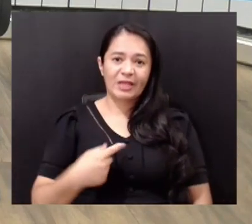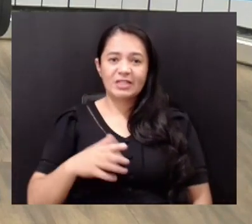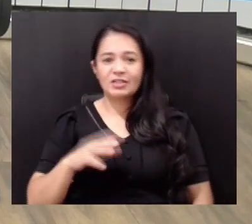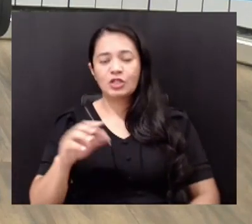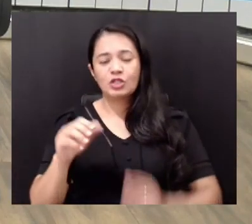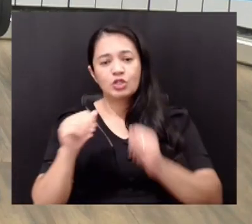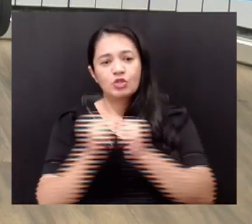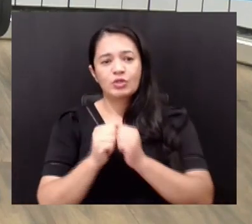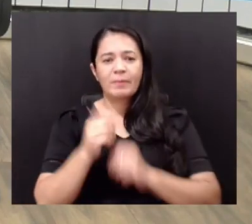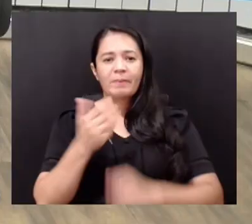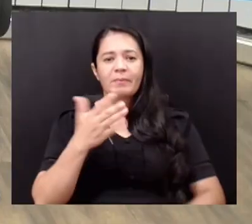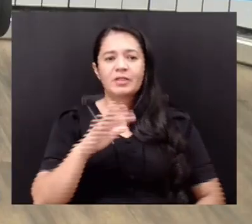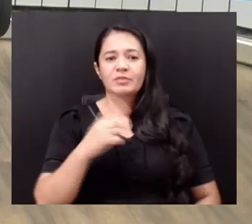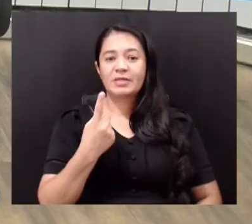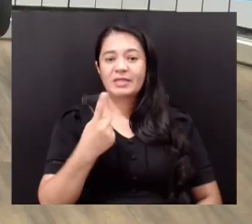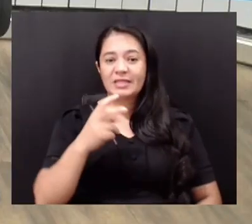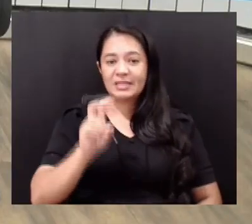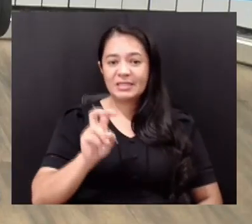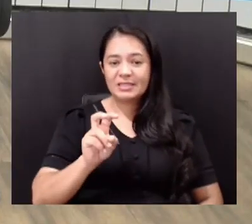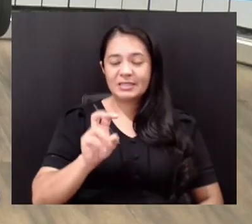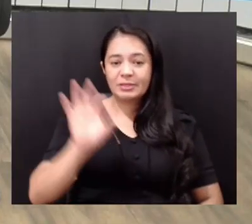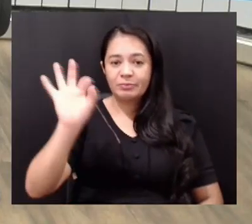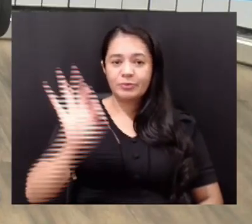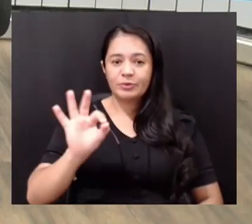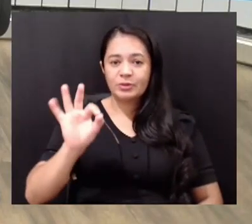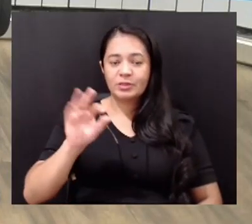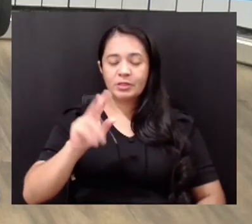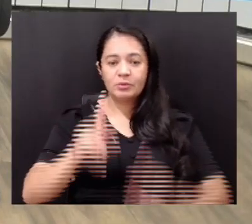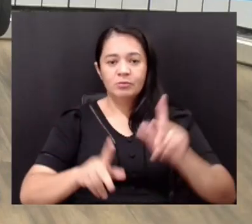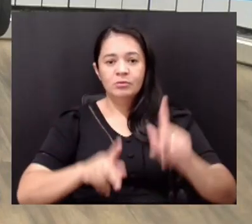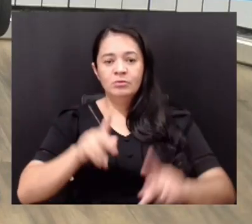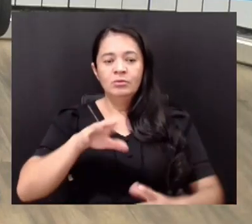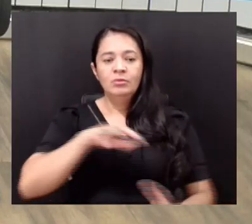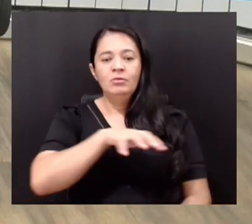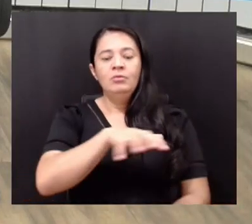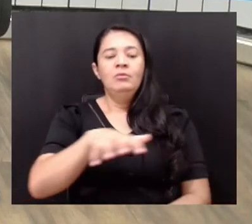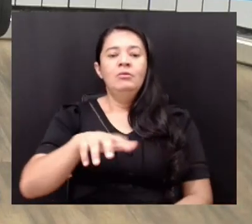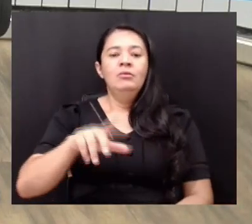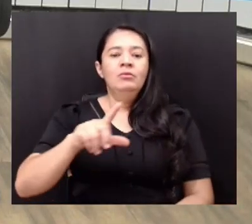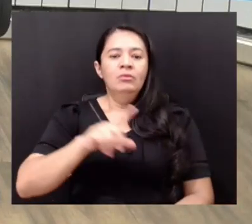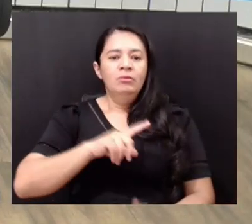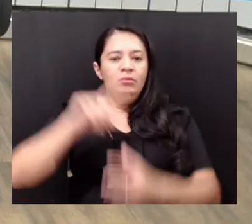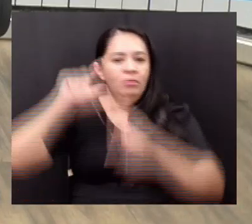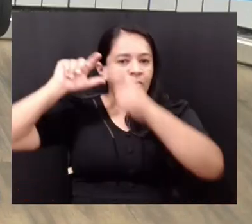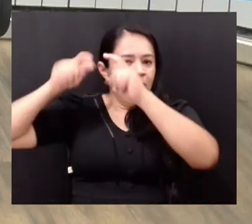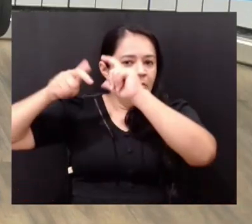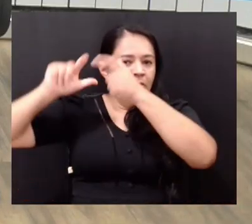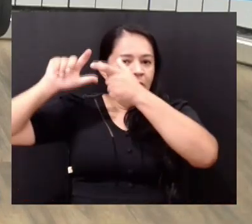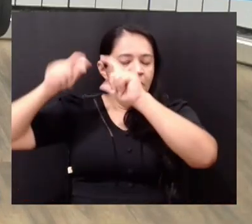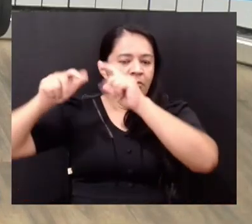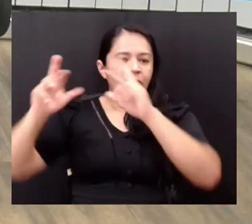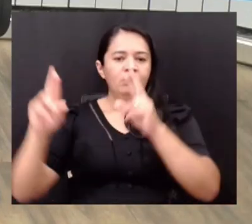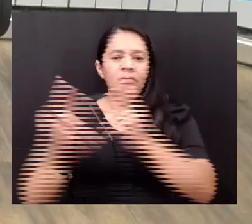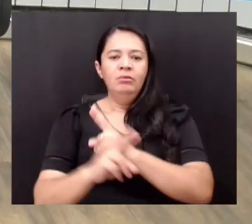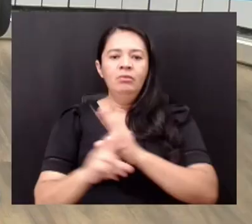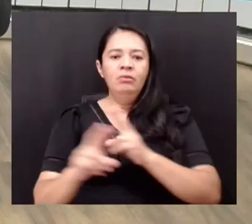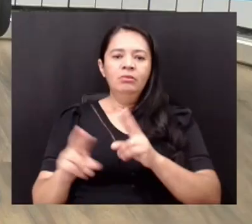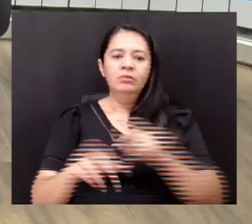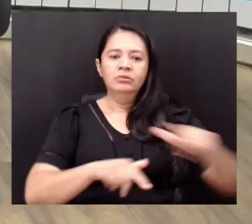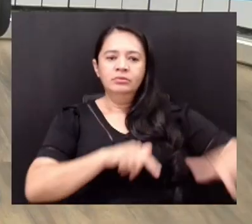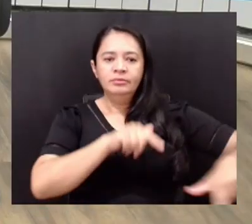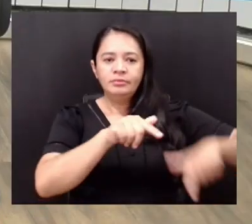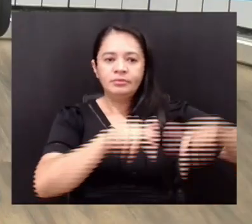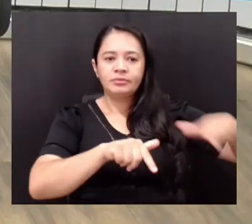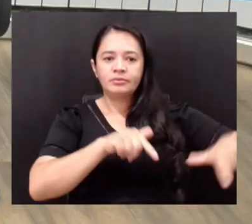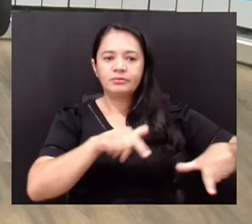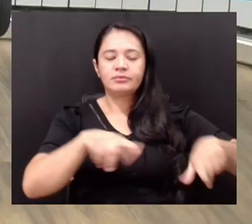da população mundial tem transtornos mentais relacionados ao trabalho. A gente diz